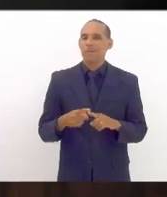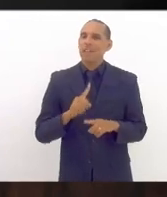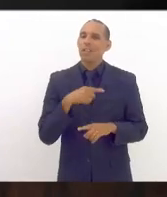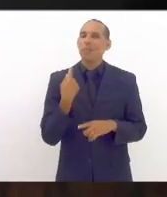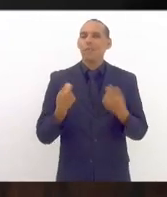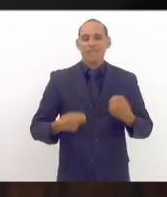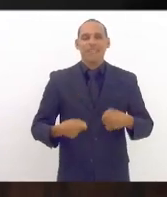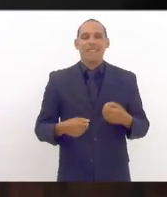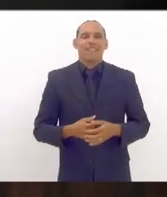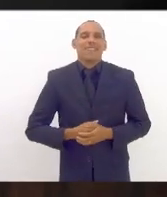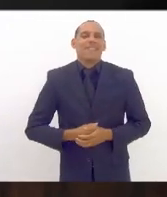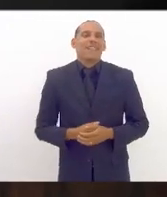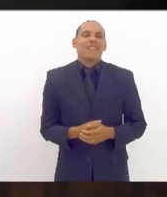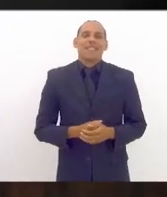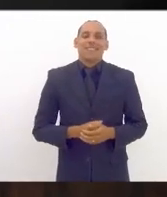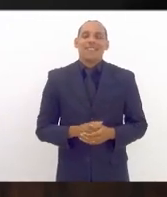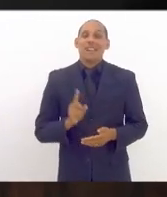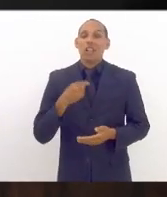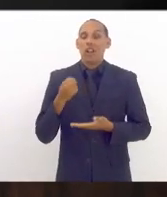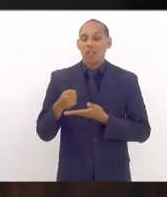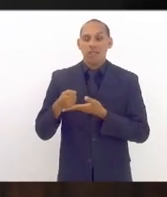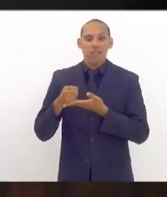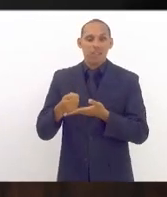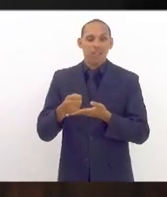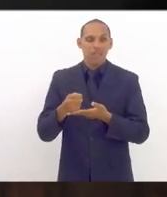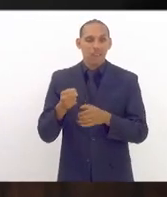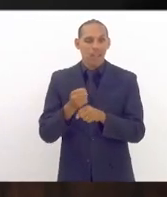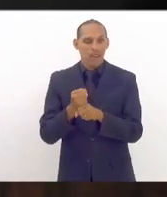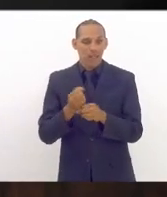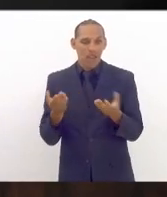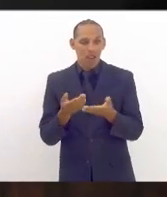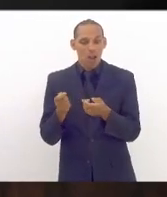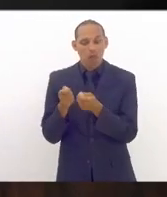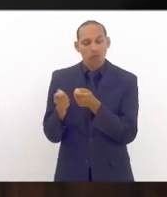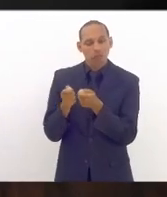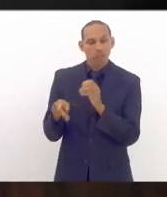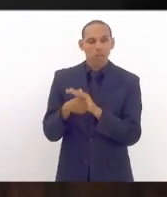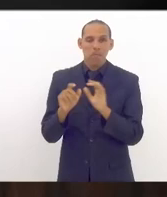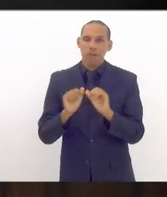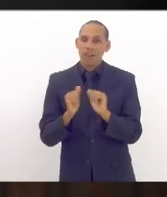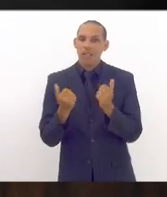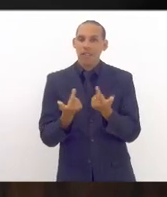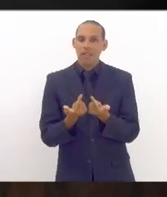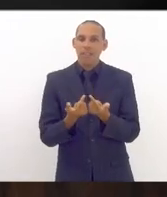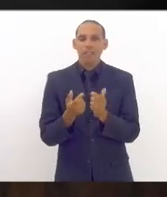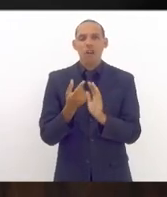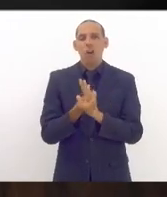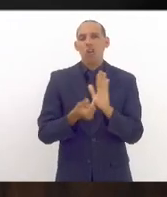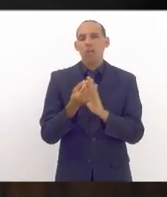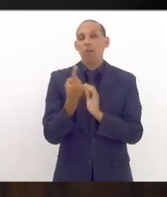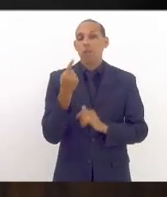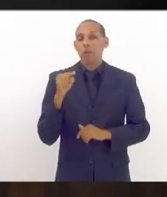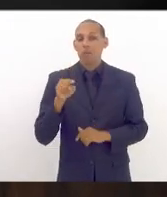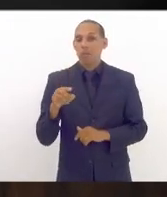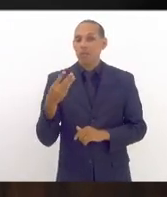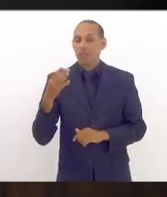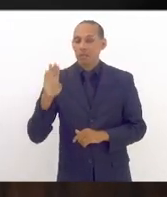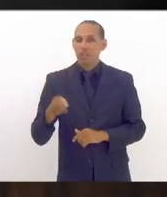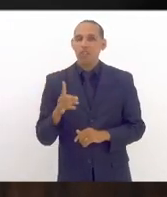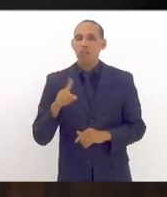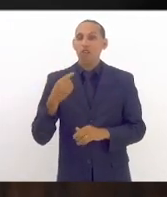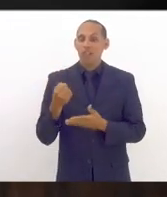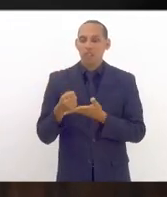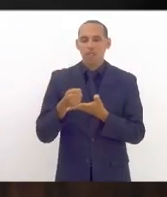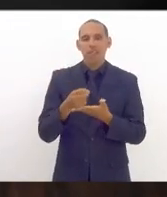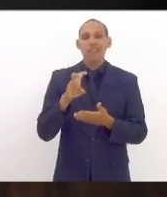precisa nós estamos devolvendo esse ano de Economia que Assembleia fez de um orçamento de 1.3 Biz só me devolvendo